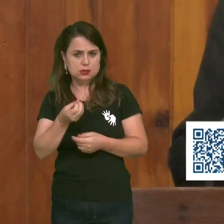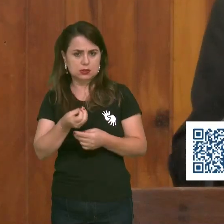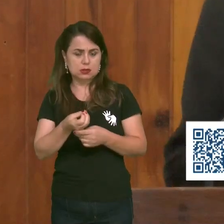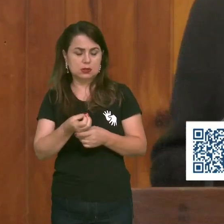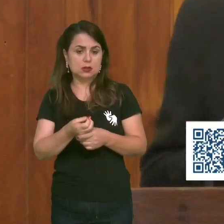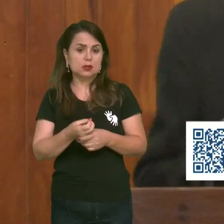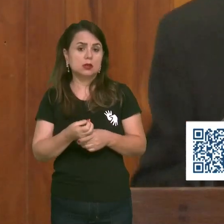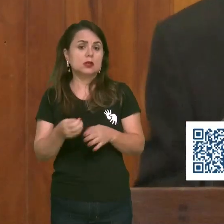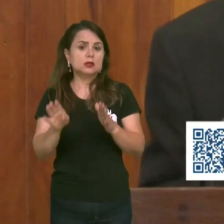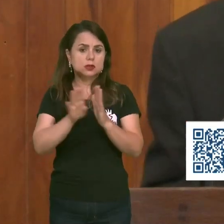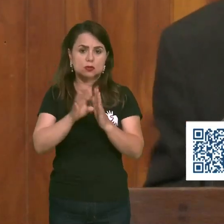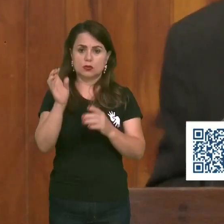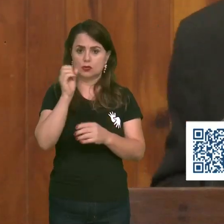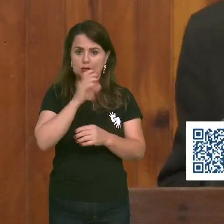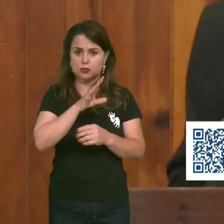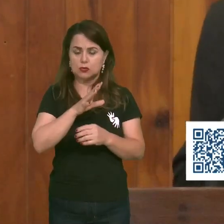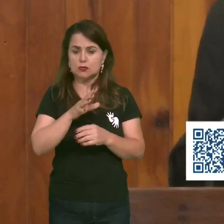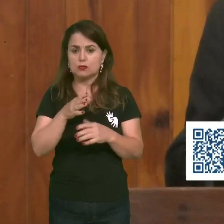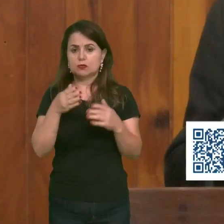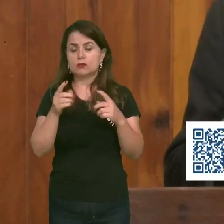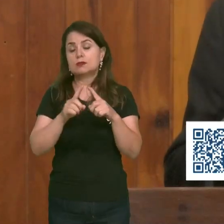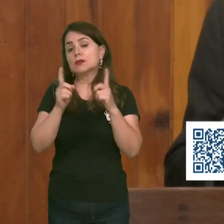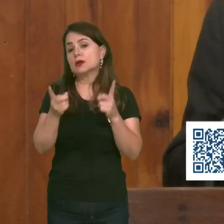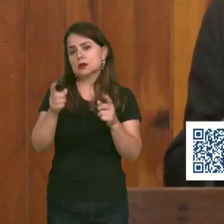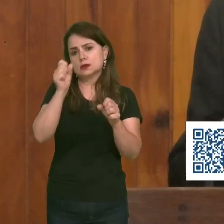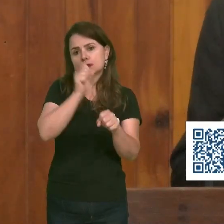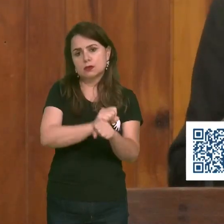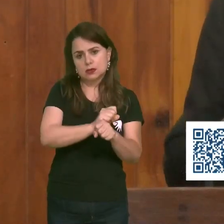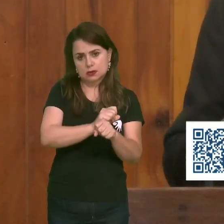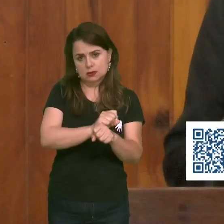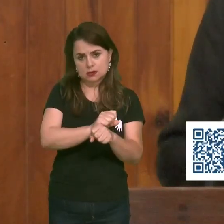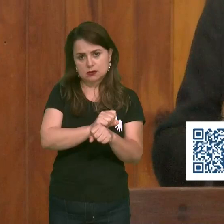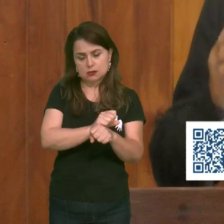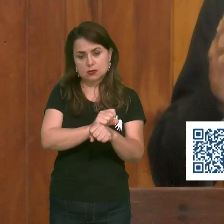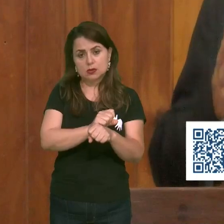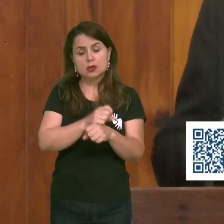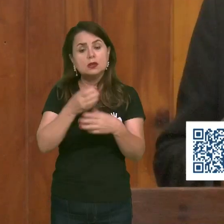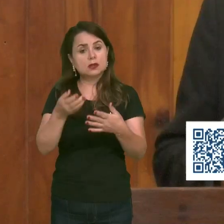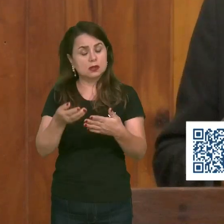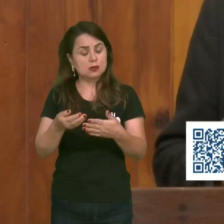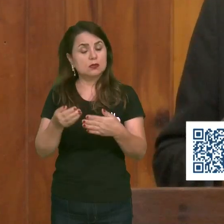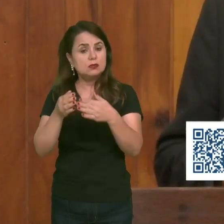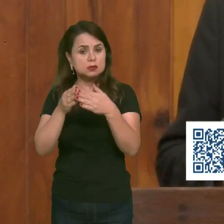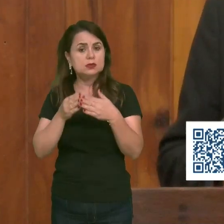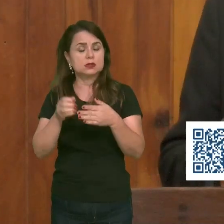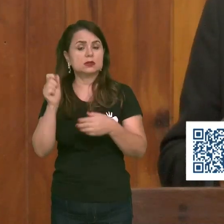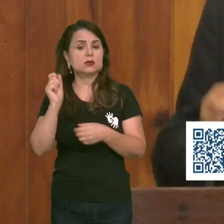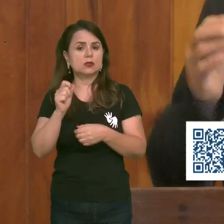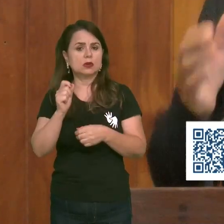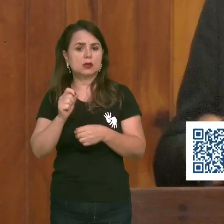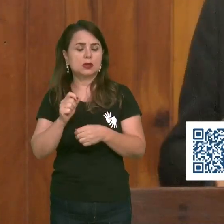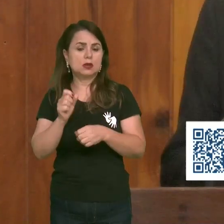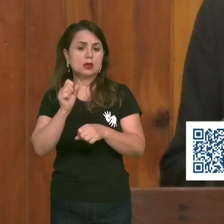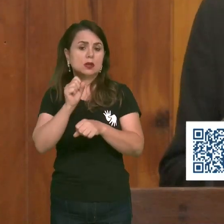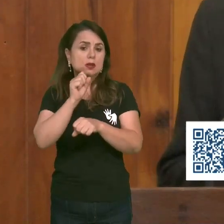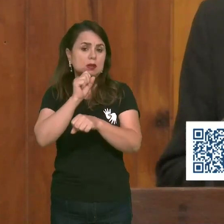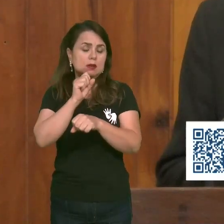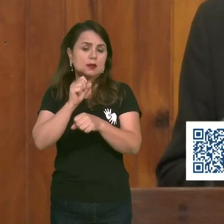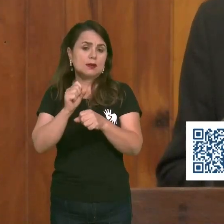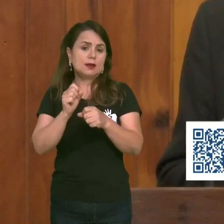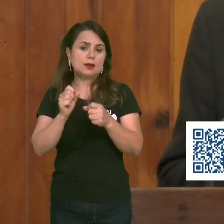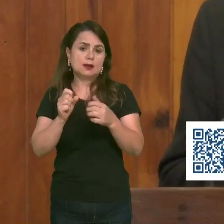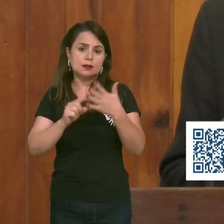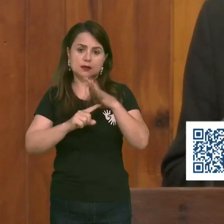não estão podendo trabalhar os tratores estão lá então a gente pede para que seja adesivado patrimoniado e que seja